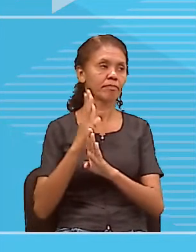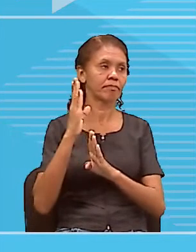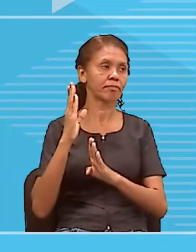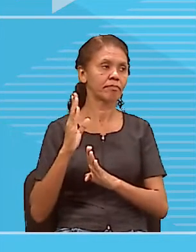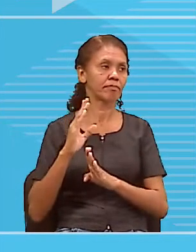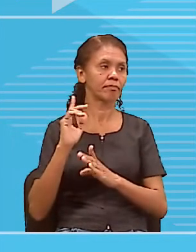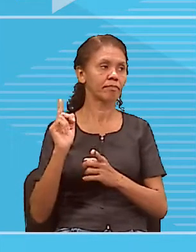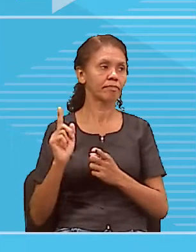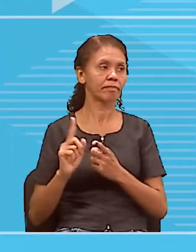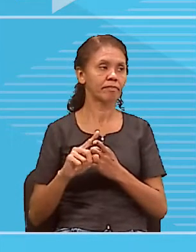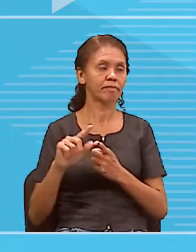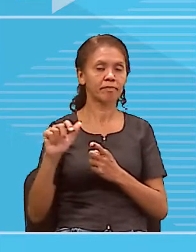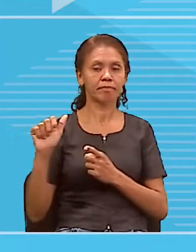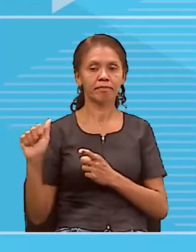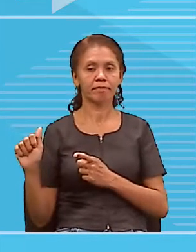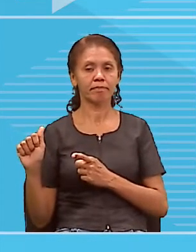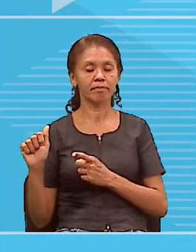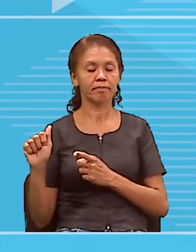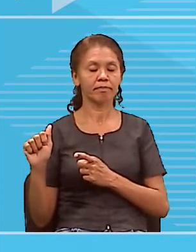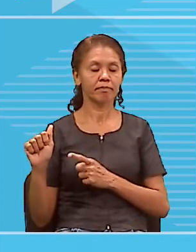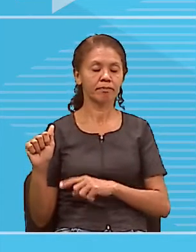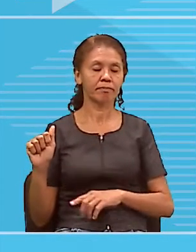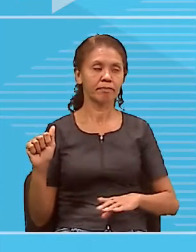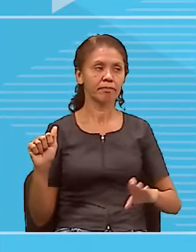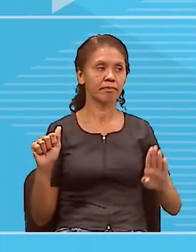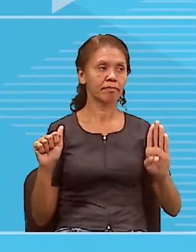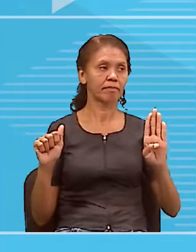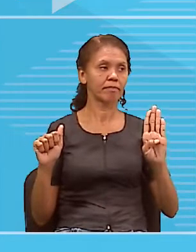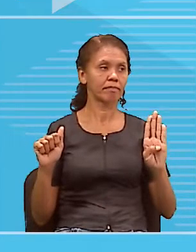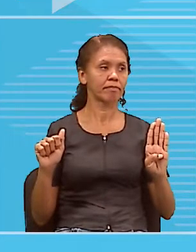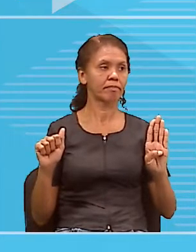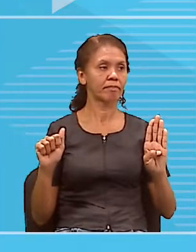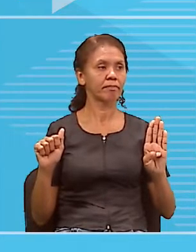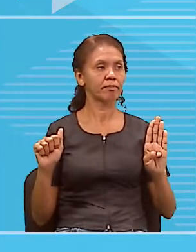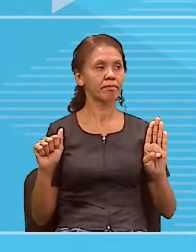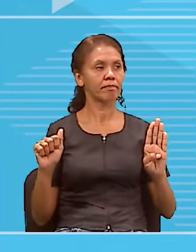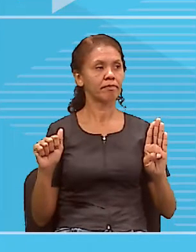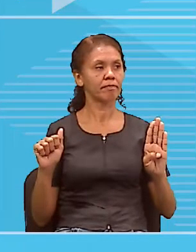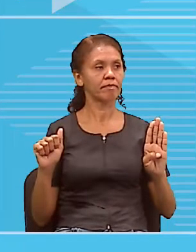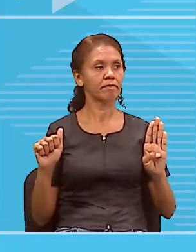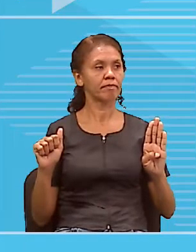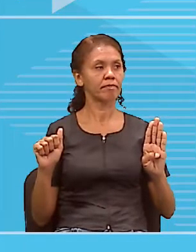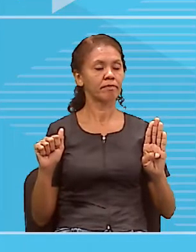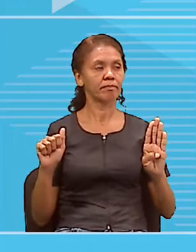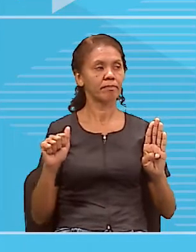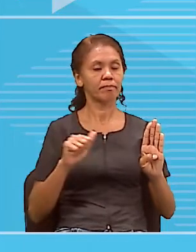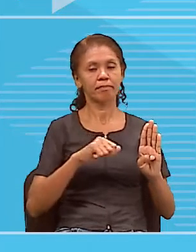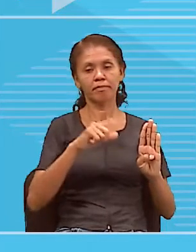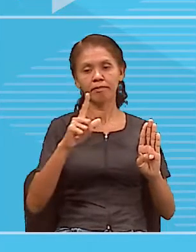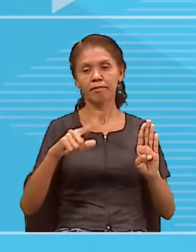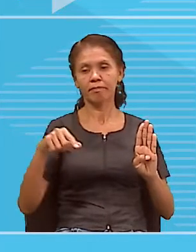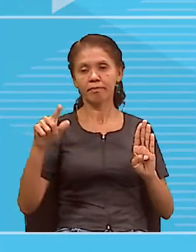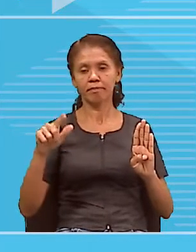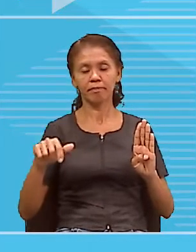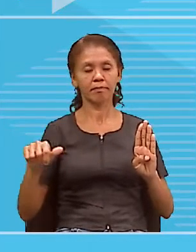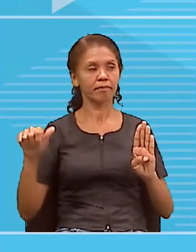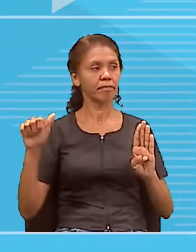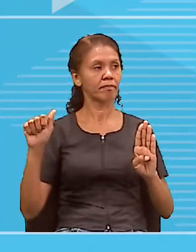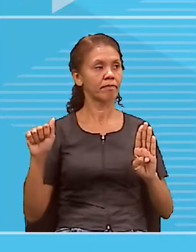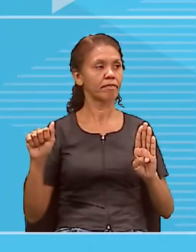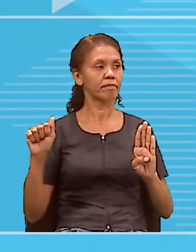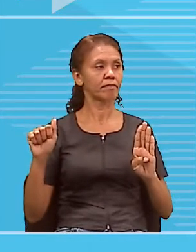a e a onda B a onda a que que vai acontecer